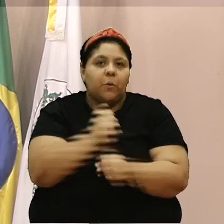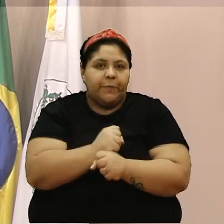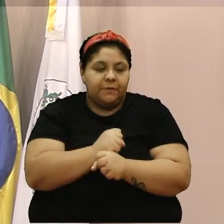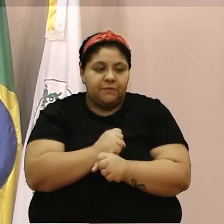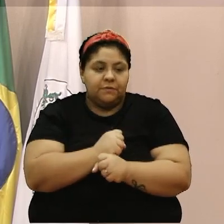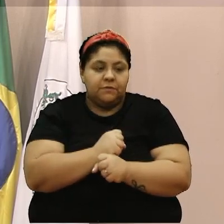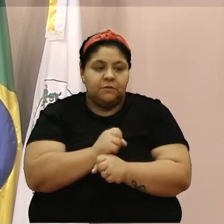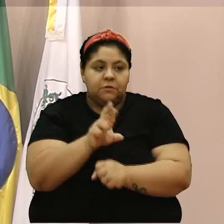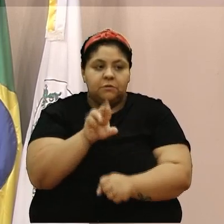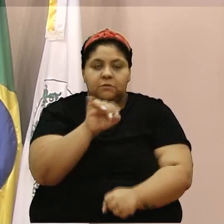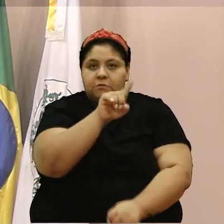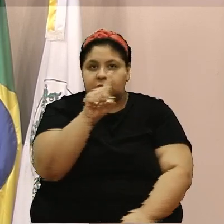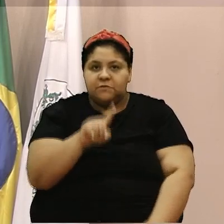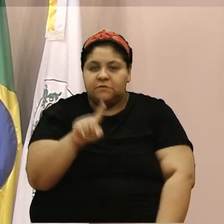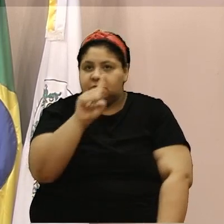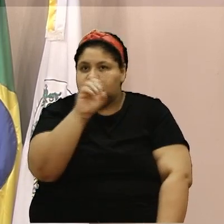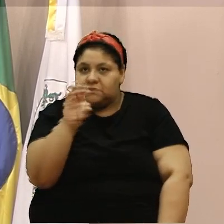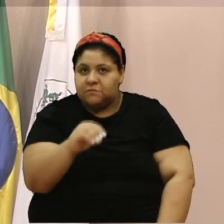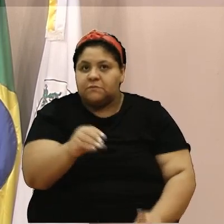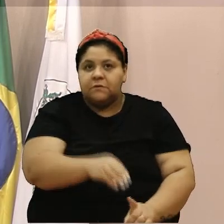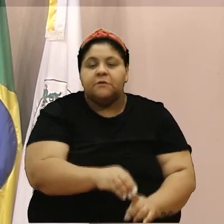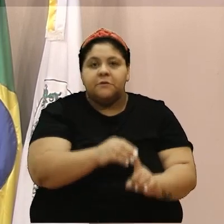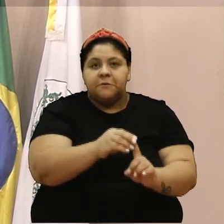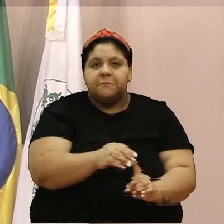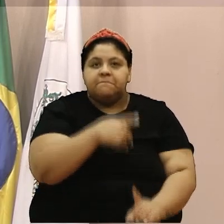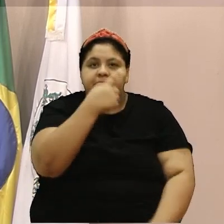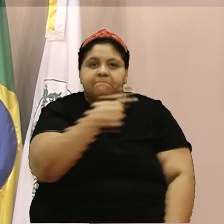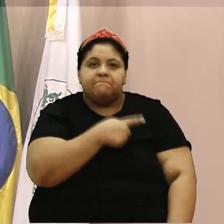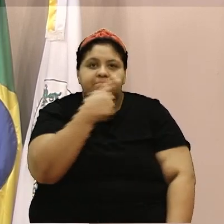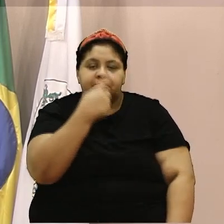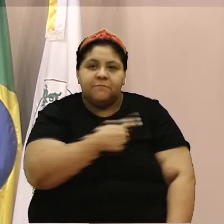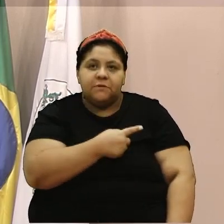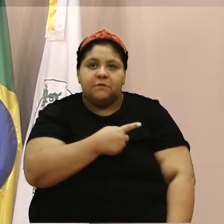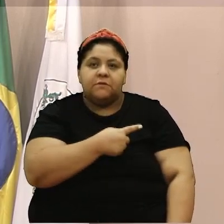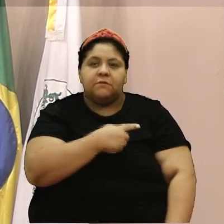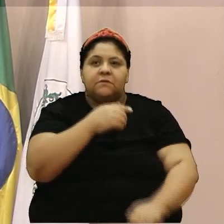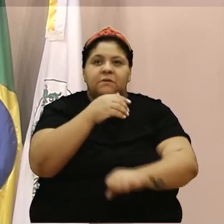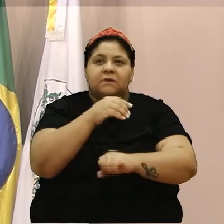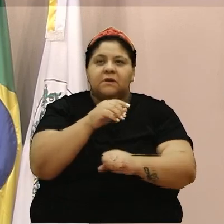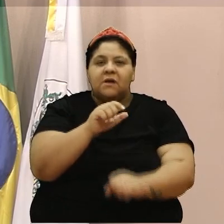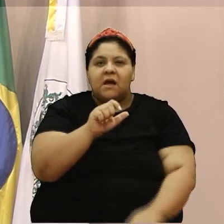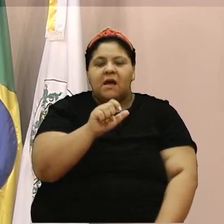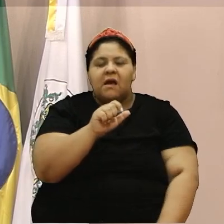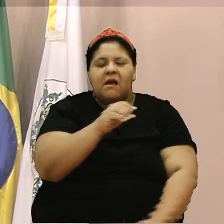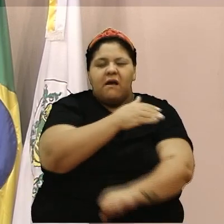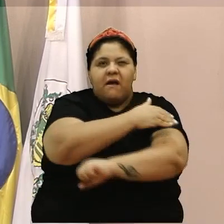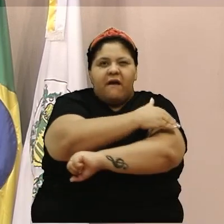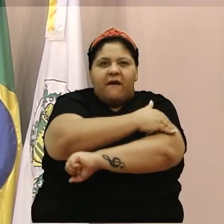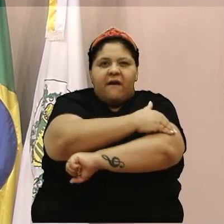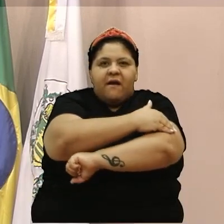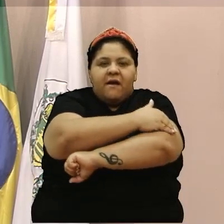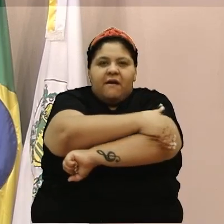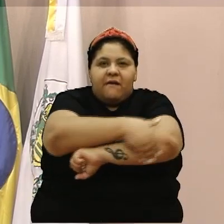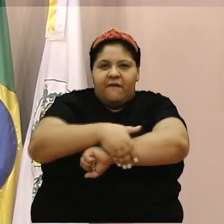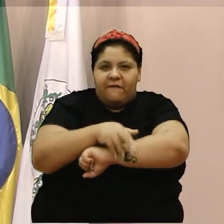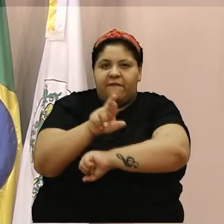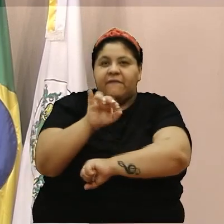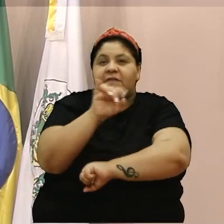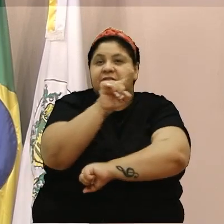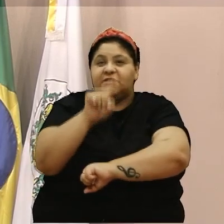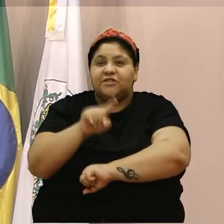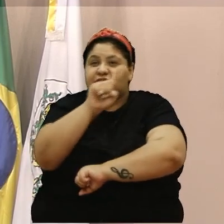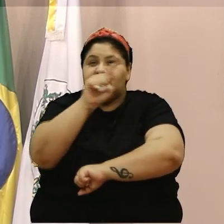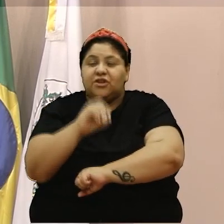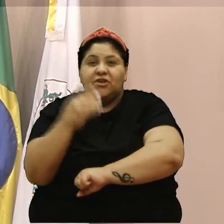do desvio Risso, principalmente essa, que é a Avenida Alexandre Risso, que muitas pessoas criticam, mas não sabem a dificuldade